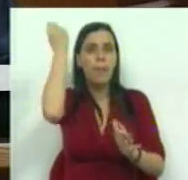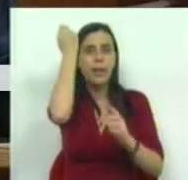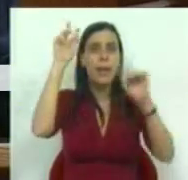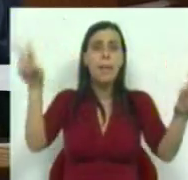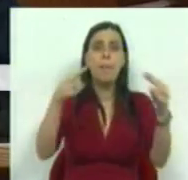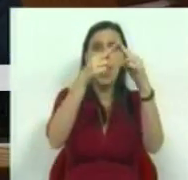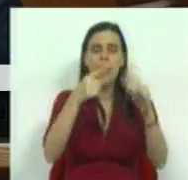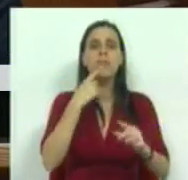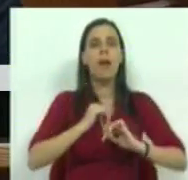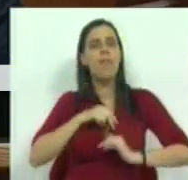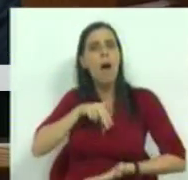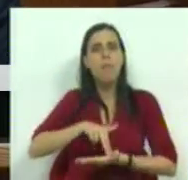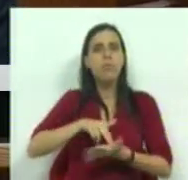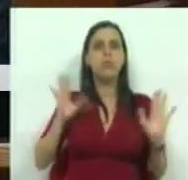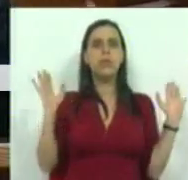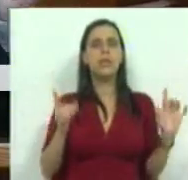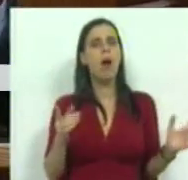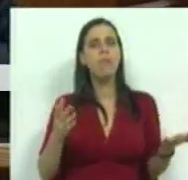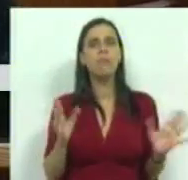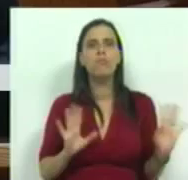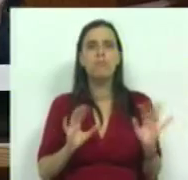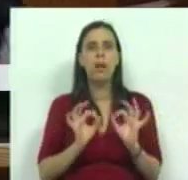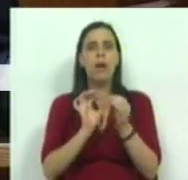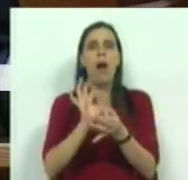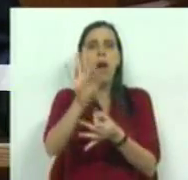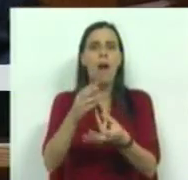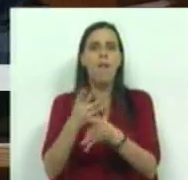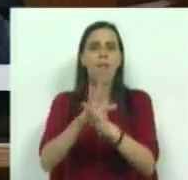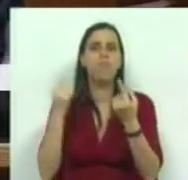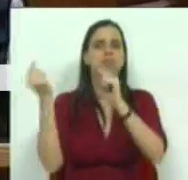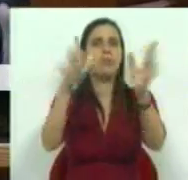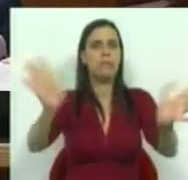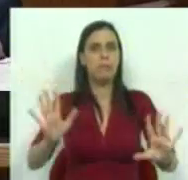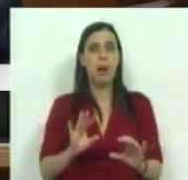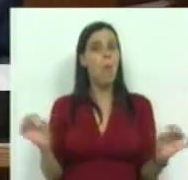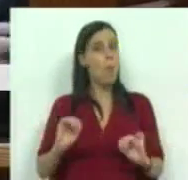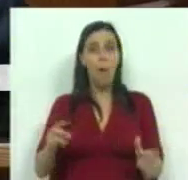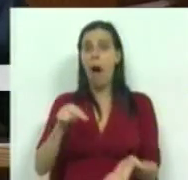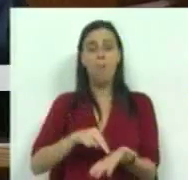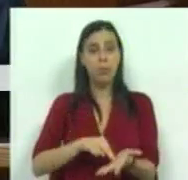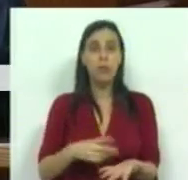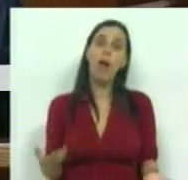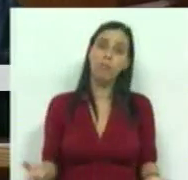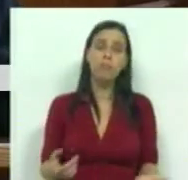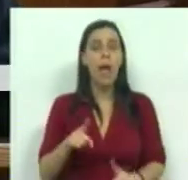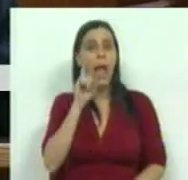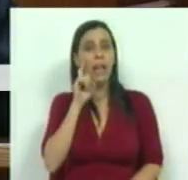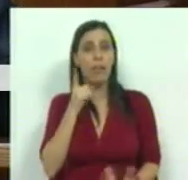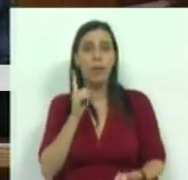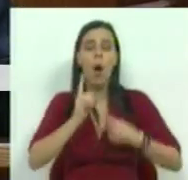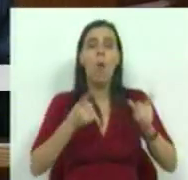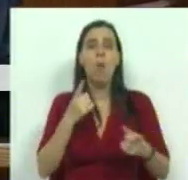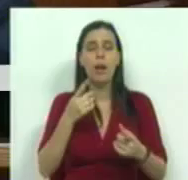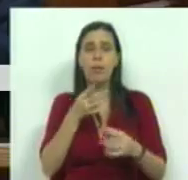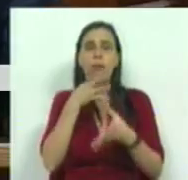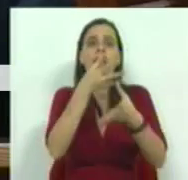Paris, diz que a sua posição é não lançar achas para a fogueira. Uma não posição que é, no fundo, defender a que lhe